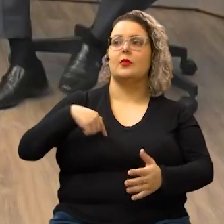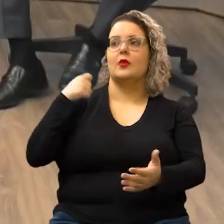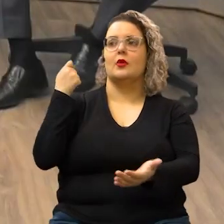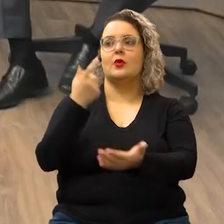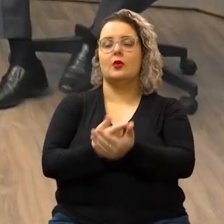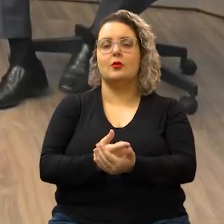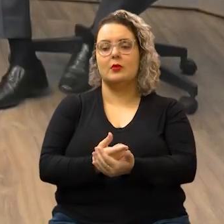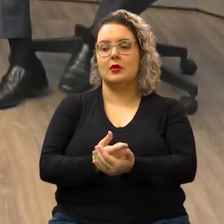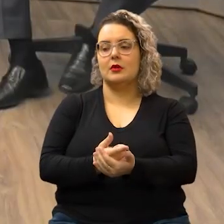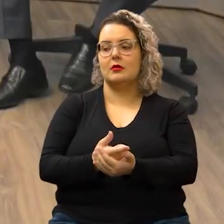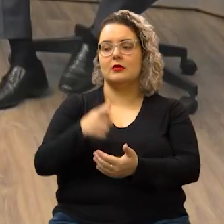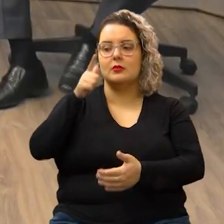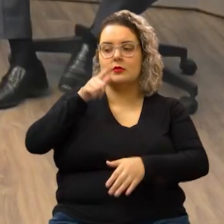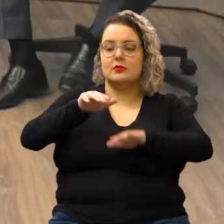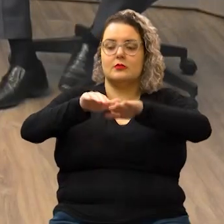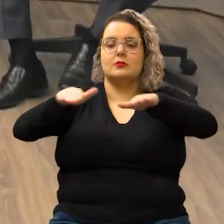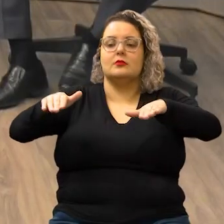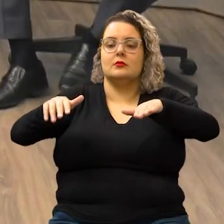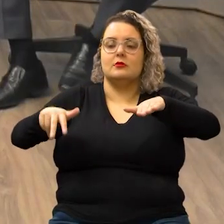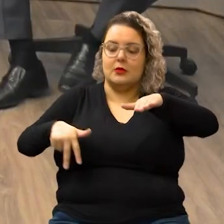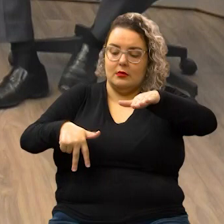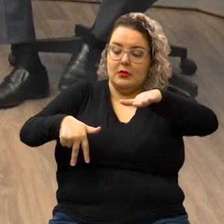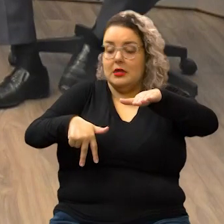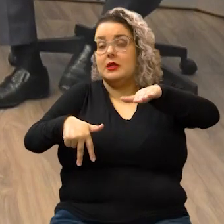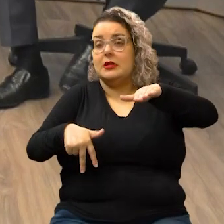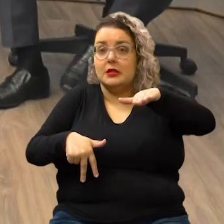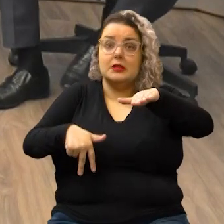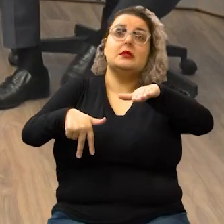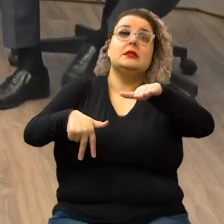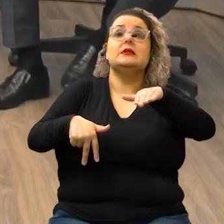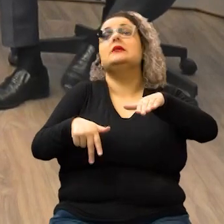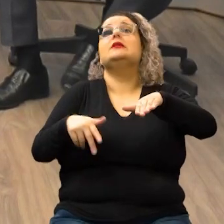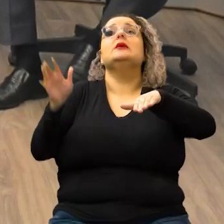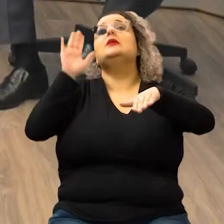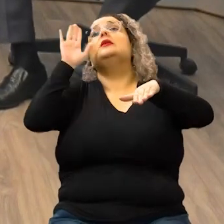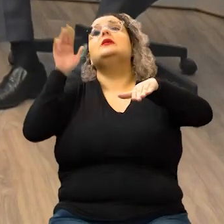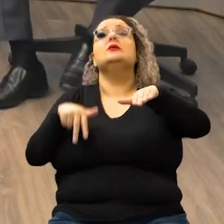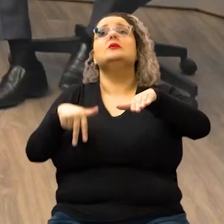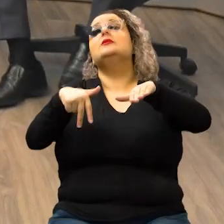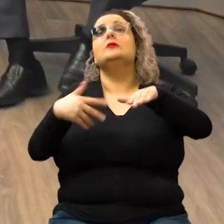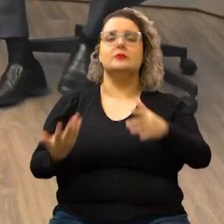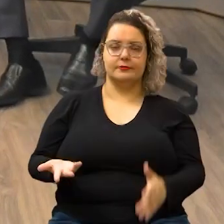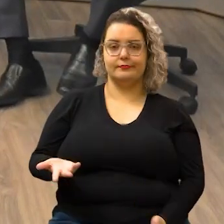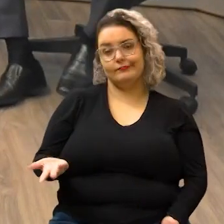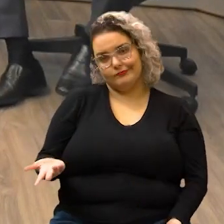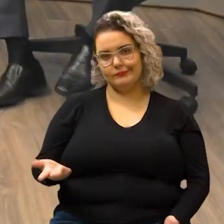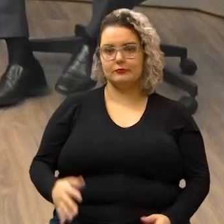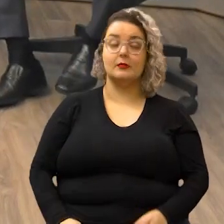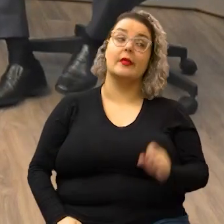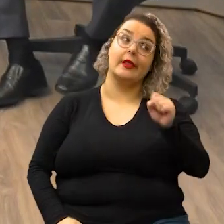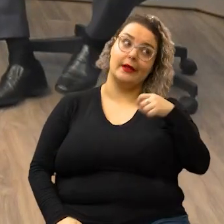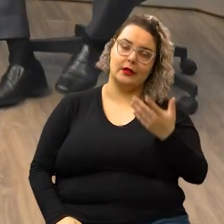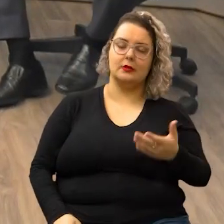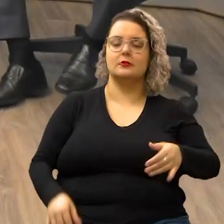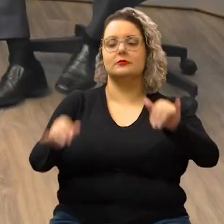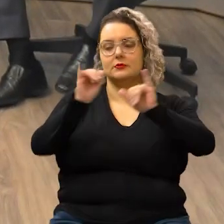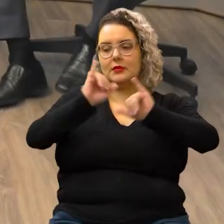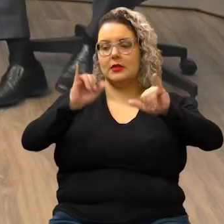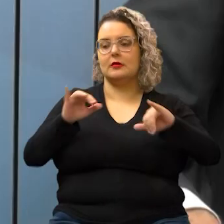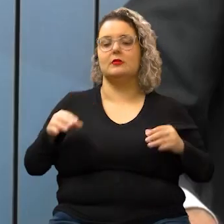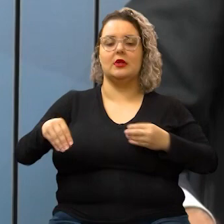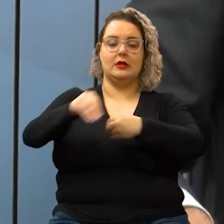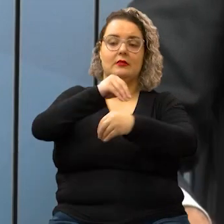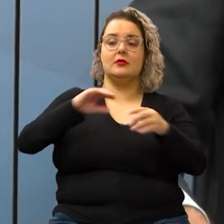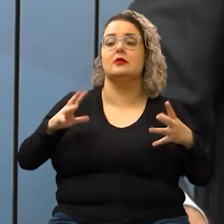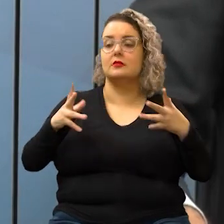sem alcançar o balcão. Pois é. Então, eu acho que primeiro essa conscientização. Era Eu normal. acho que uma campanha envolvendo todo mundo,